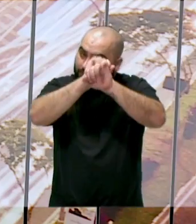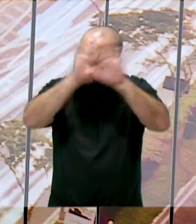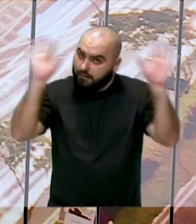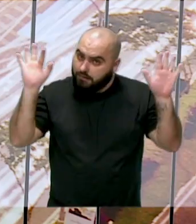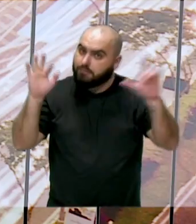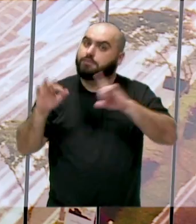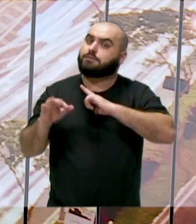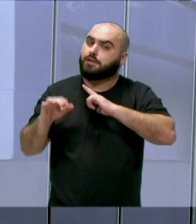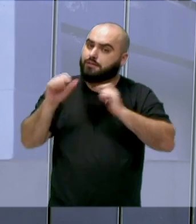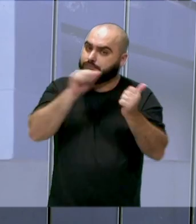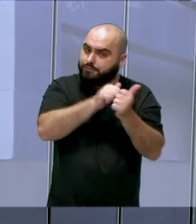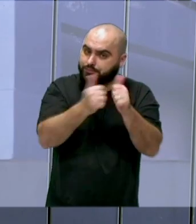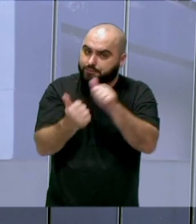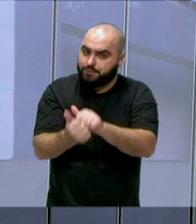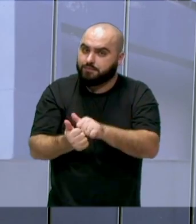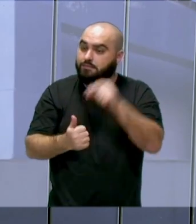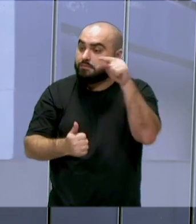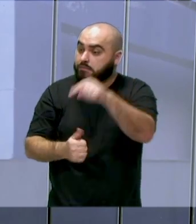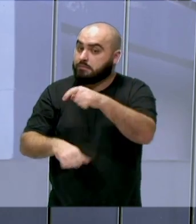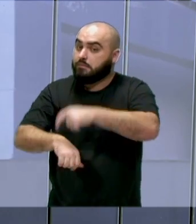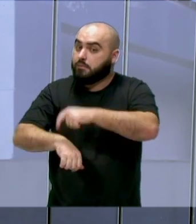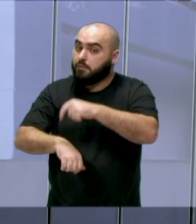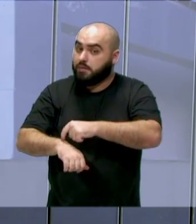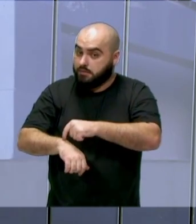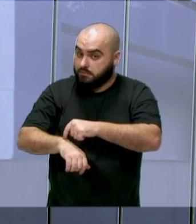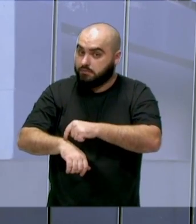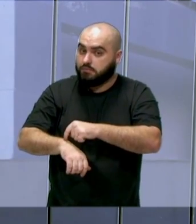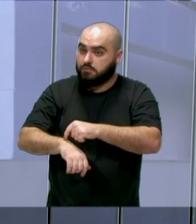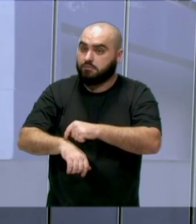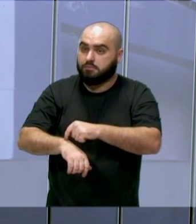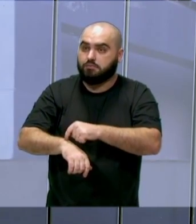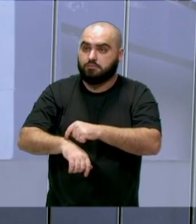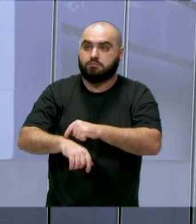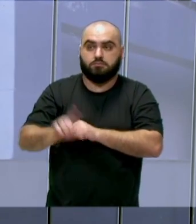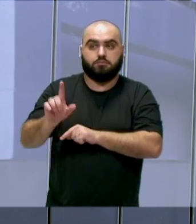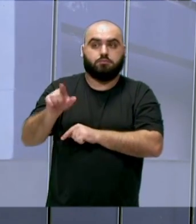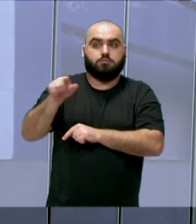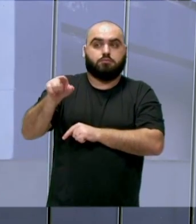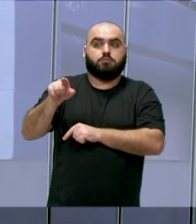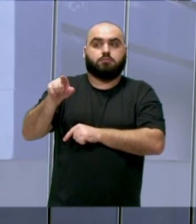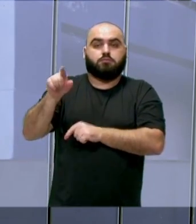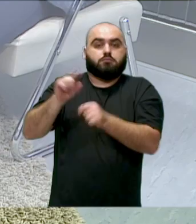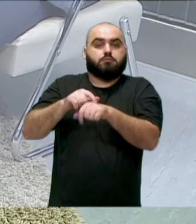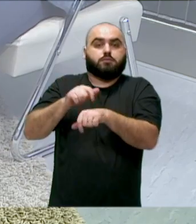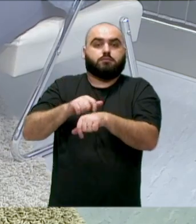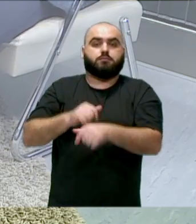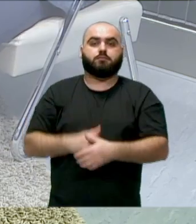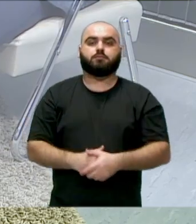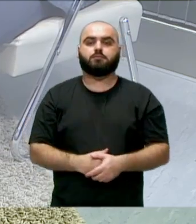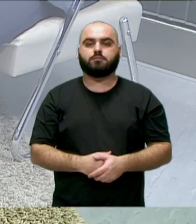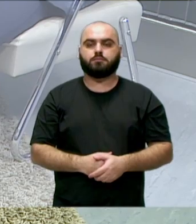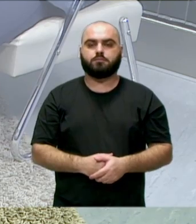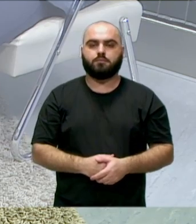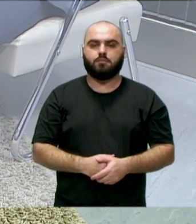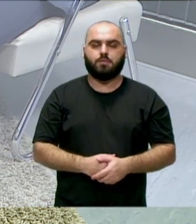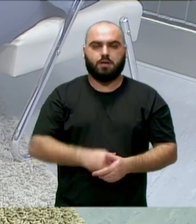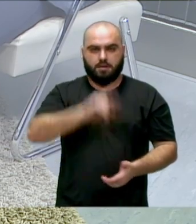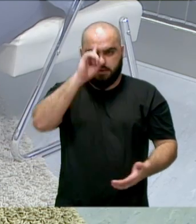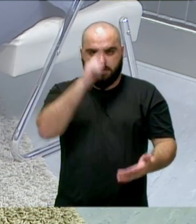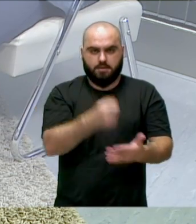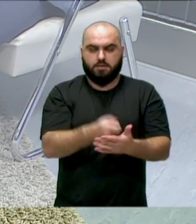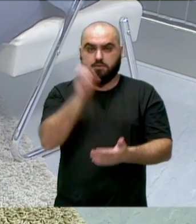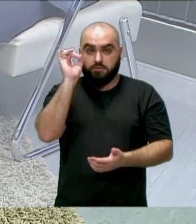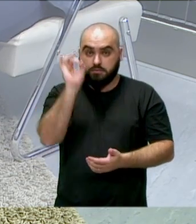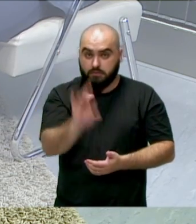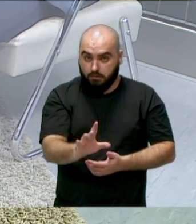Existe uma adequação para aquele momento conforme a situação atual. E só as decisões só serão, a regulamentação só